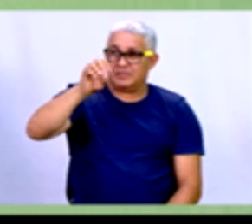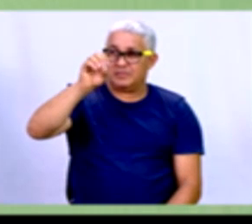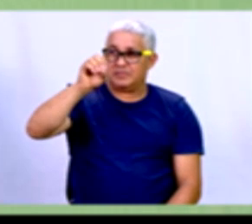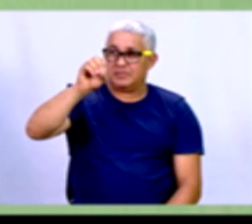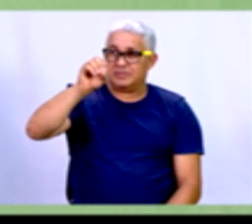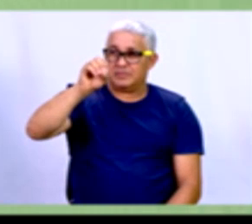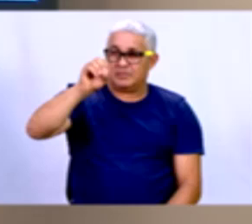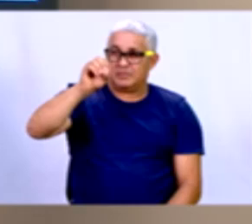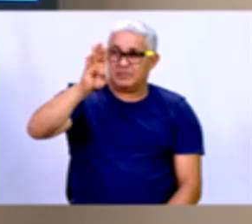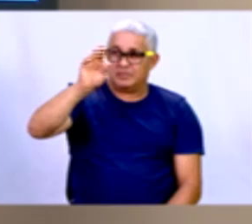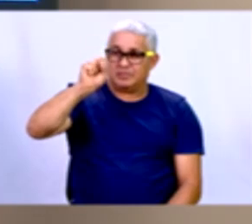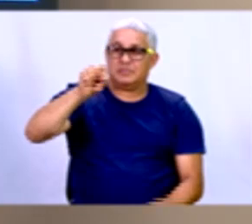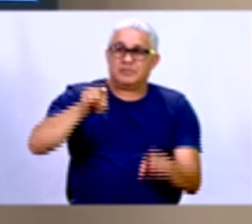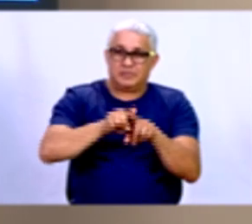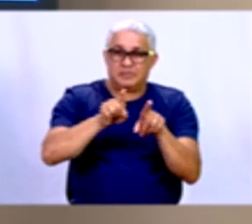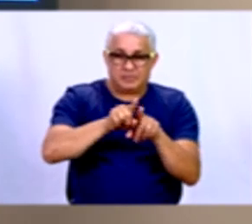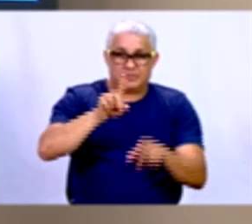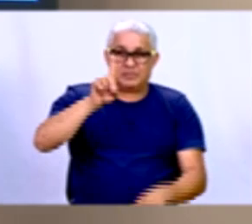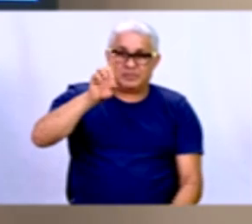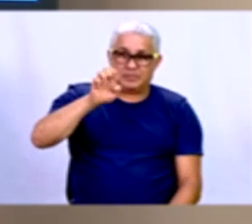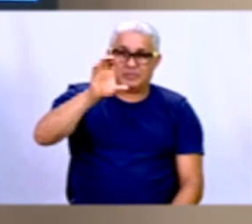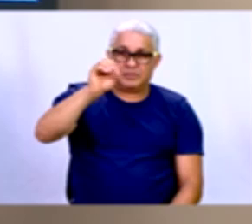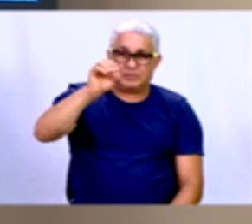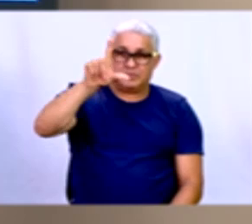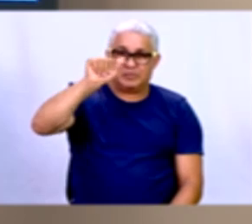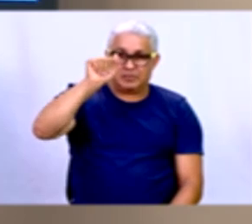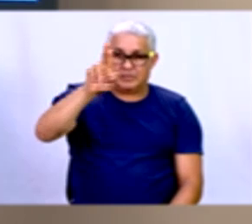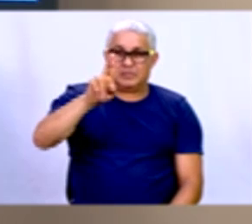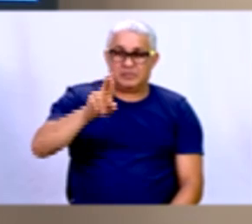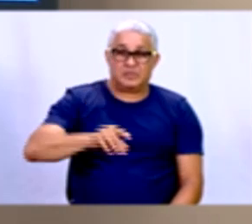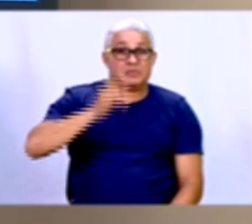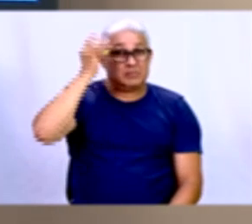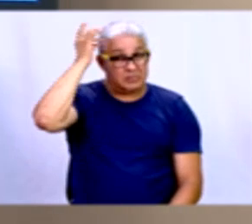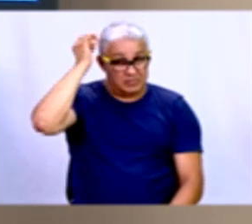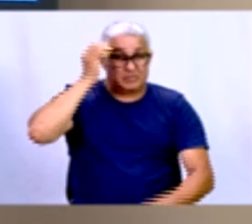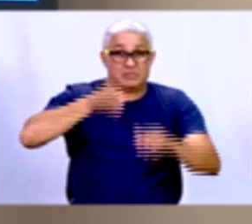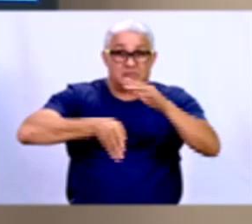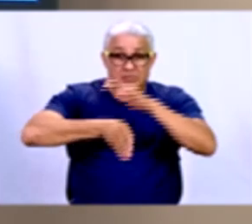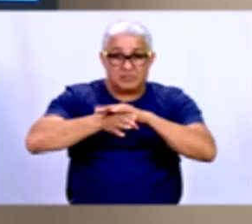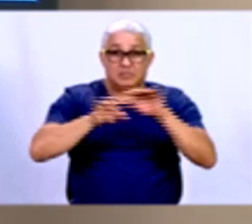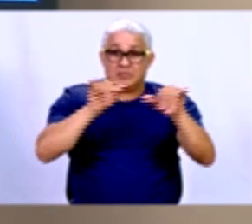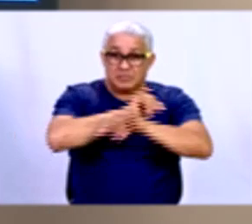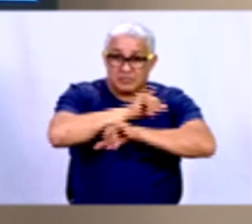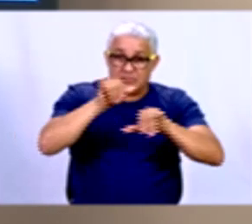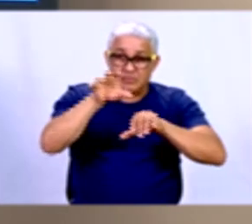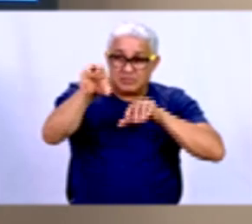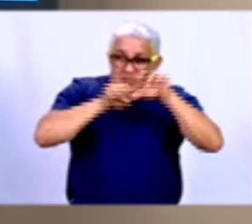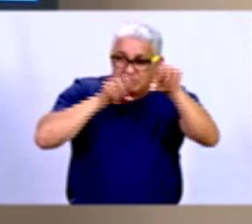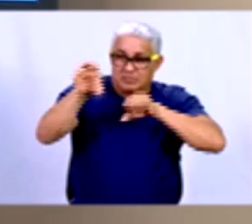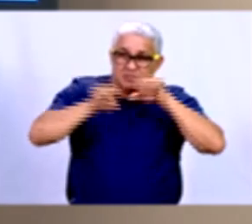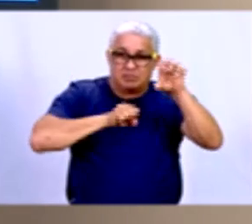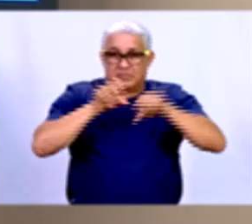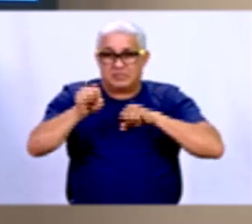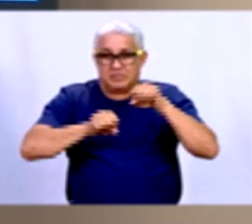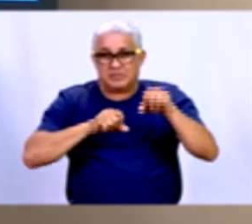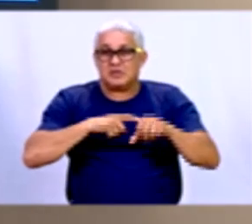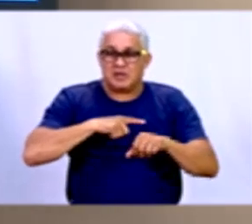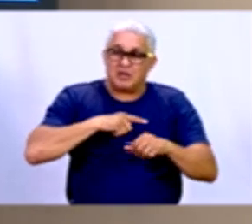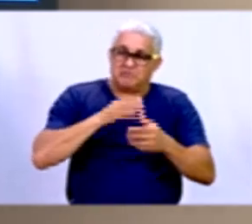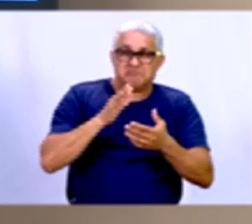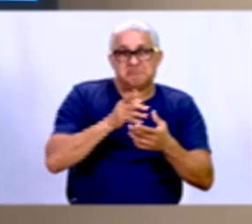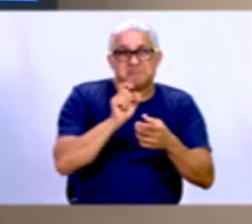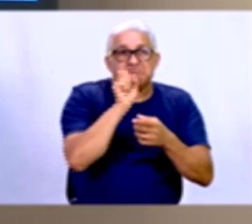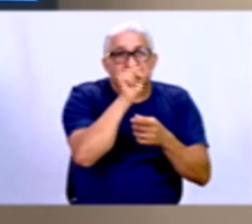esses sites, eles apresentam, por exemplo, facilidade no acesso às informações que estão dentro dele, ou seja, deve possuir em algum lugar